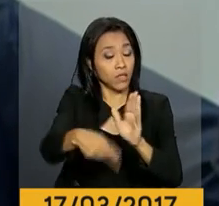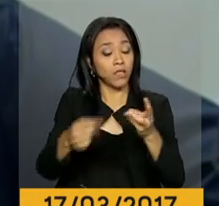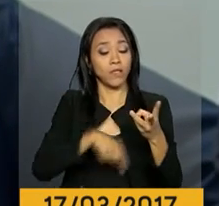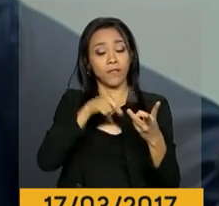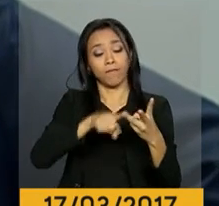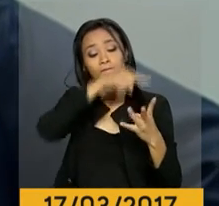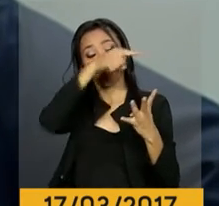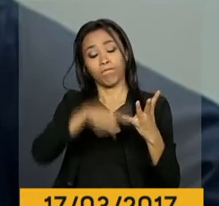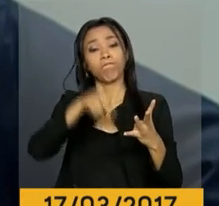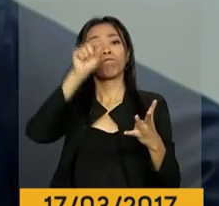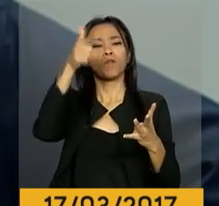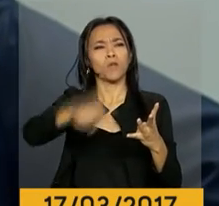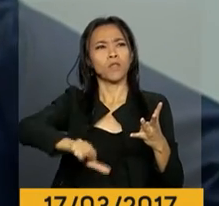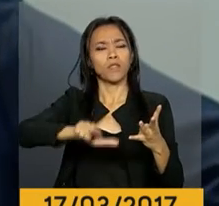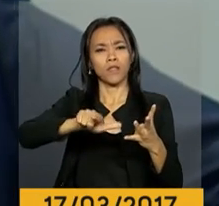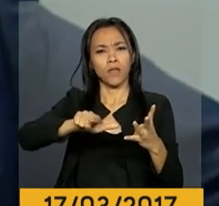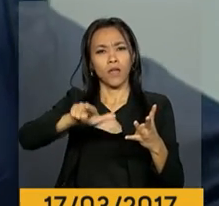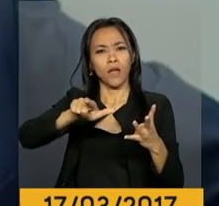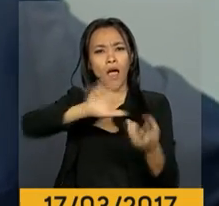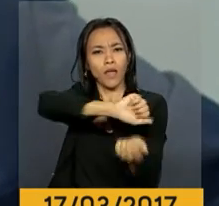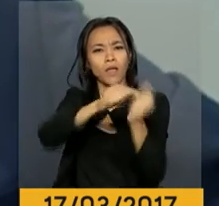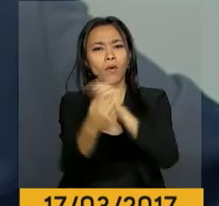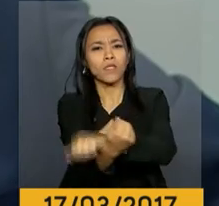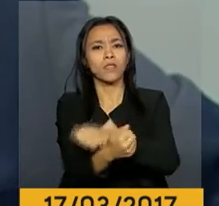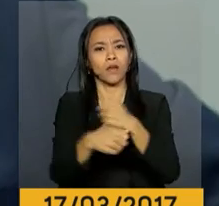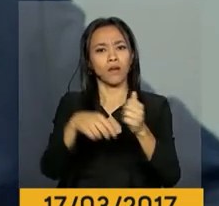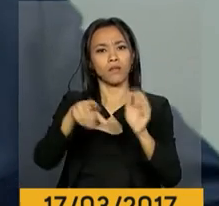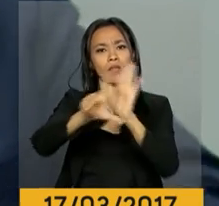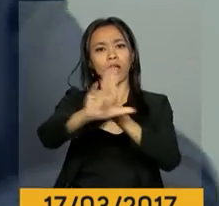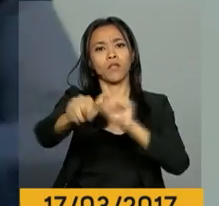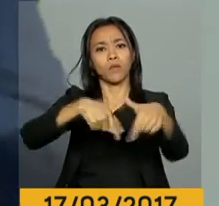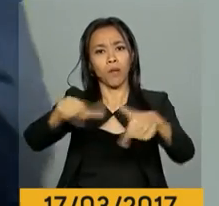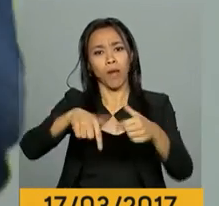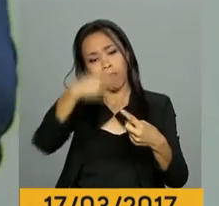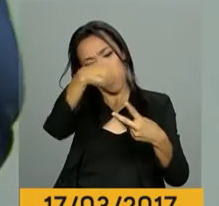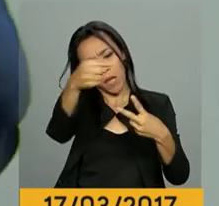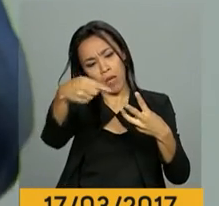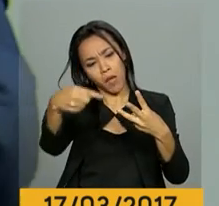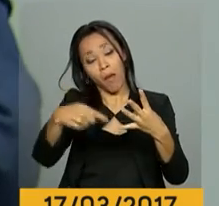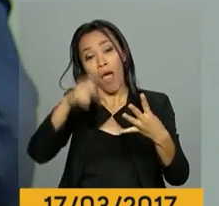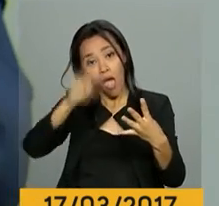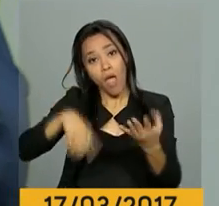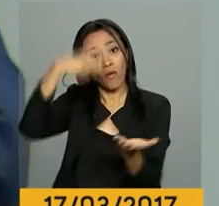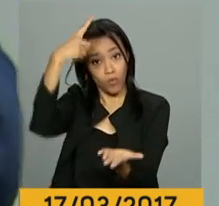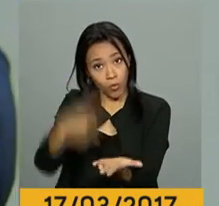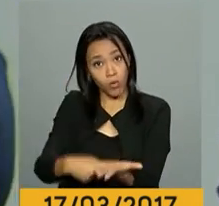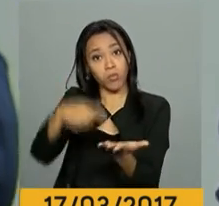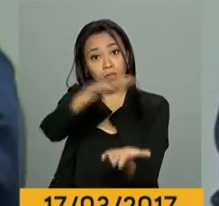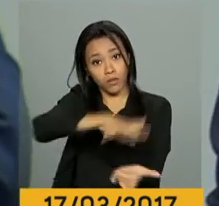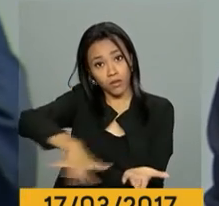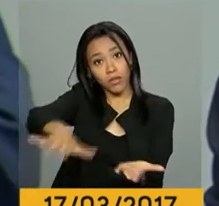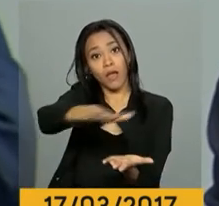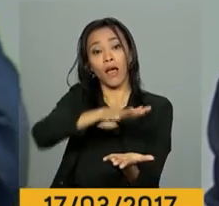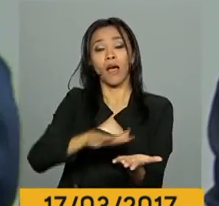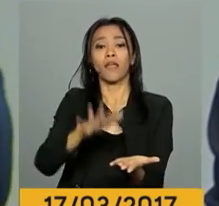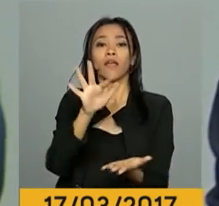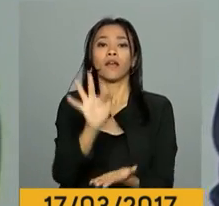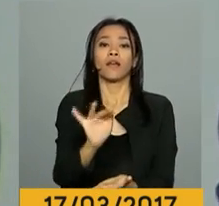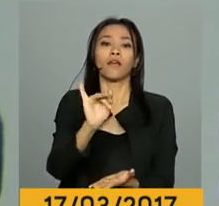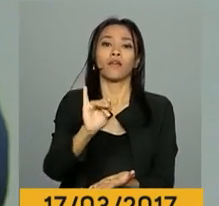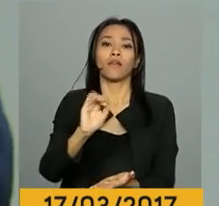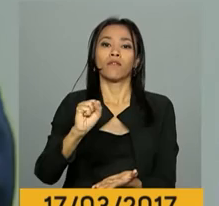a readequação trabalhista, tudo isso faz parte da responsabilidade fiscal. Mas na social